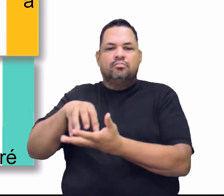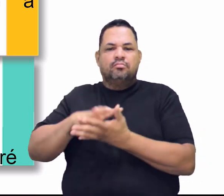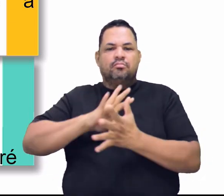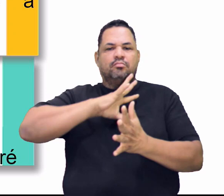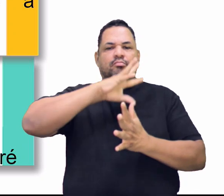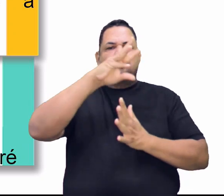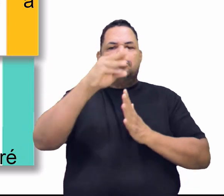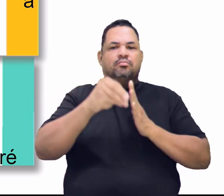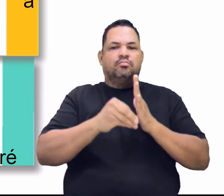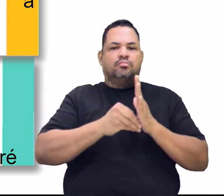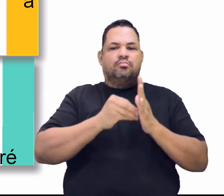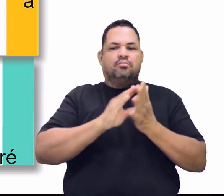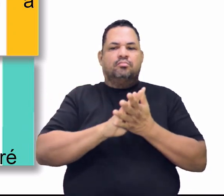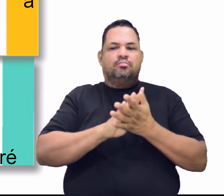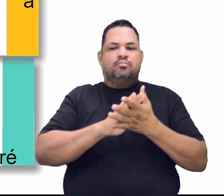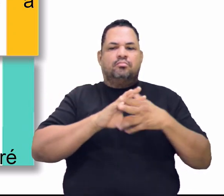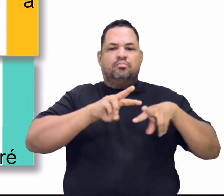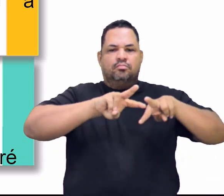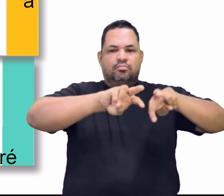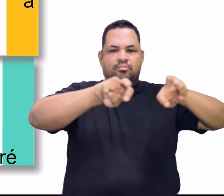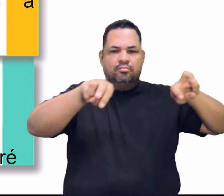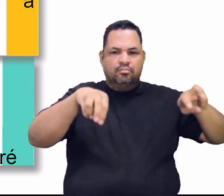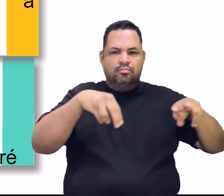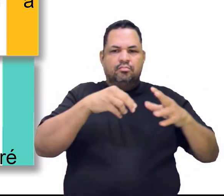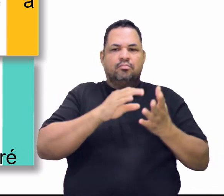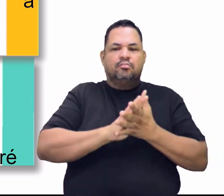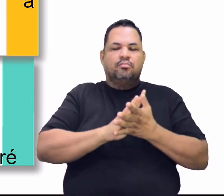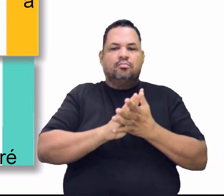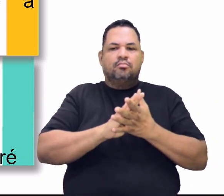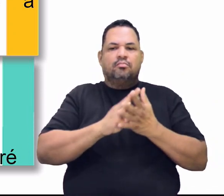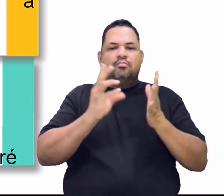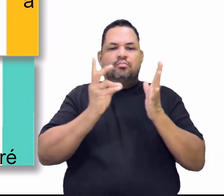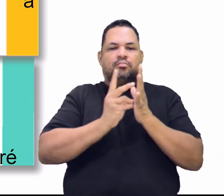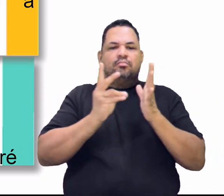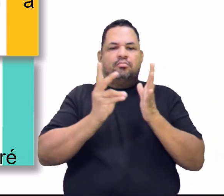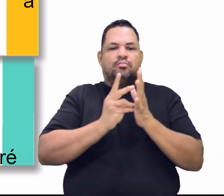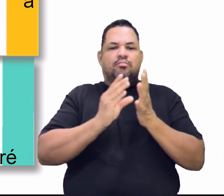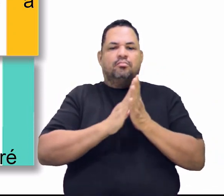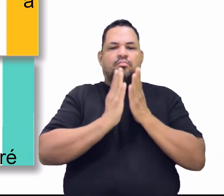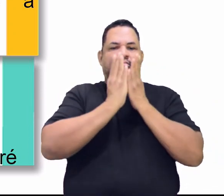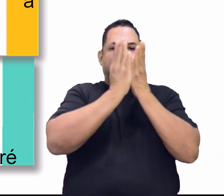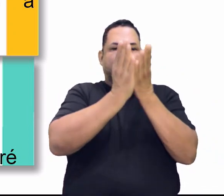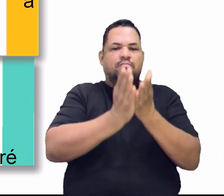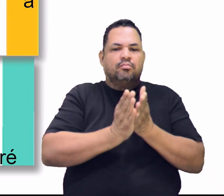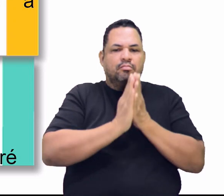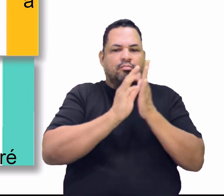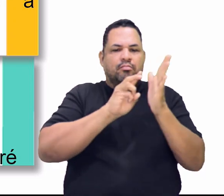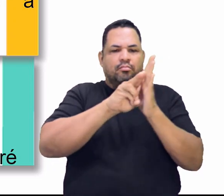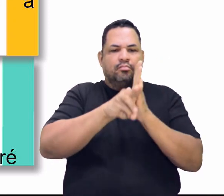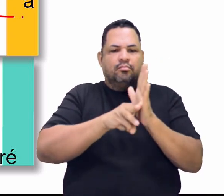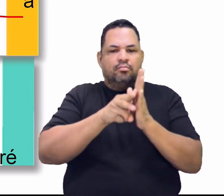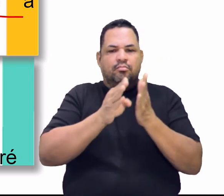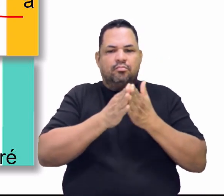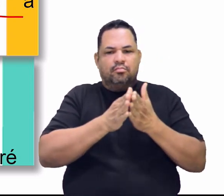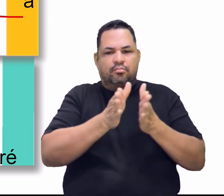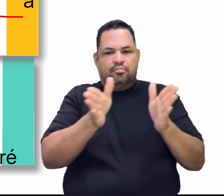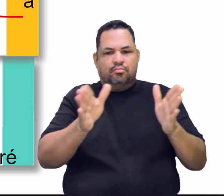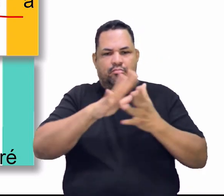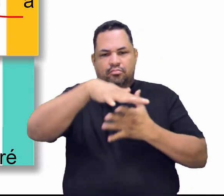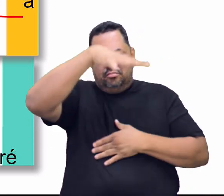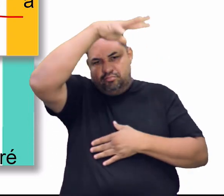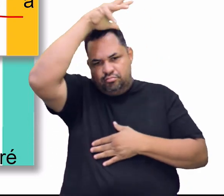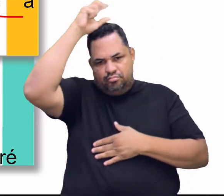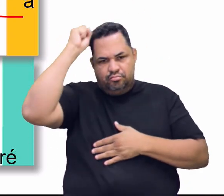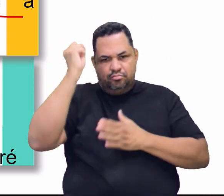da Amazônia e a submissão do indígena. O segundo, a navegação no Rio Madeira e a abertura do